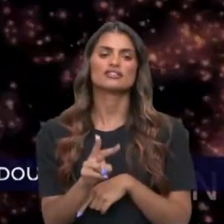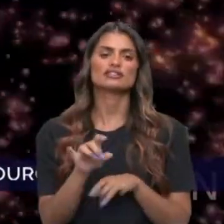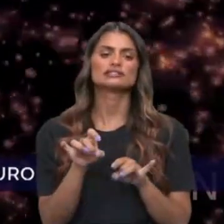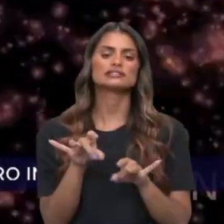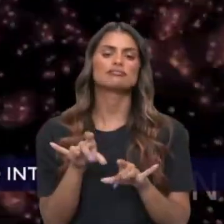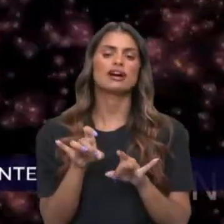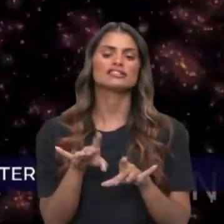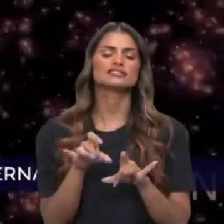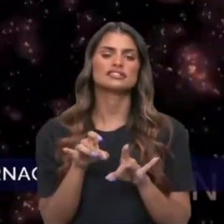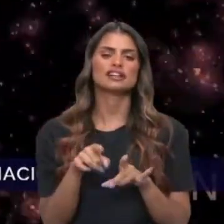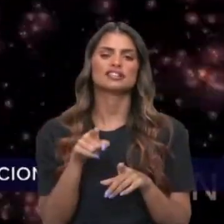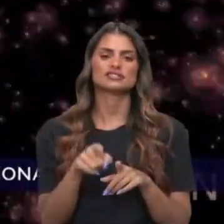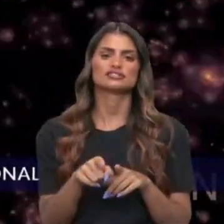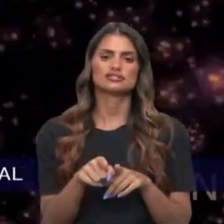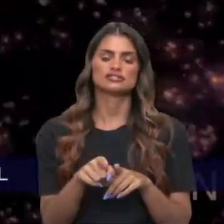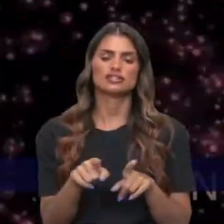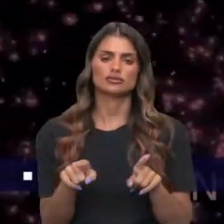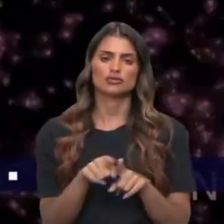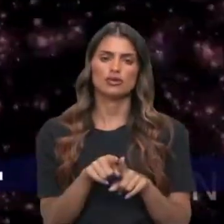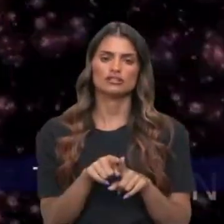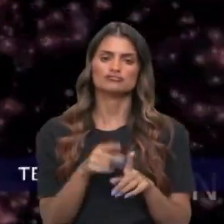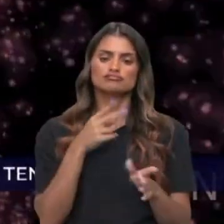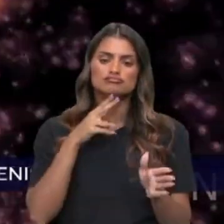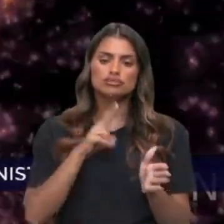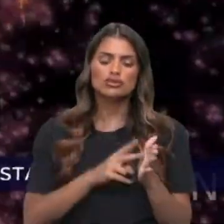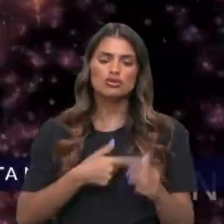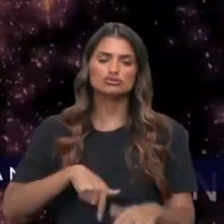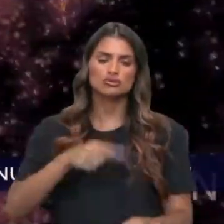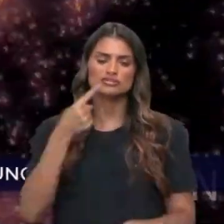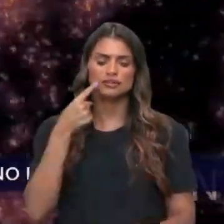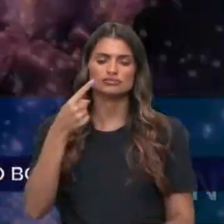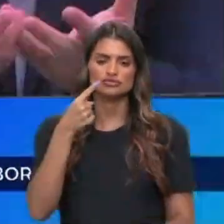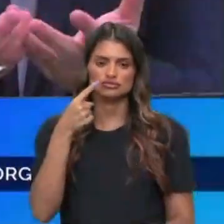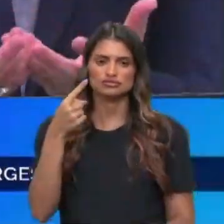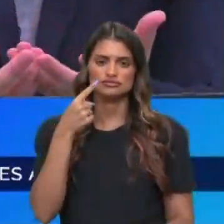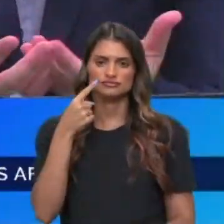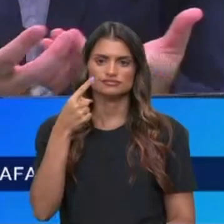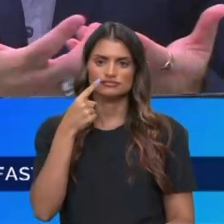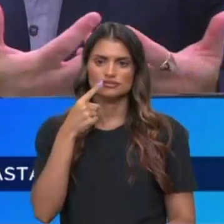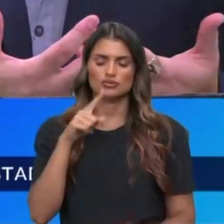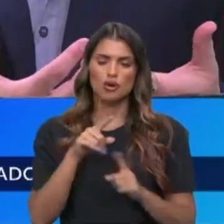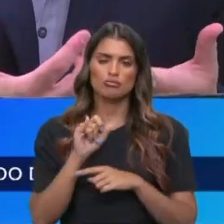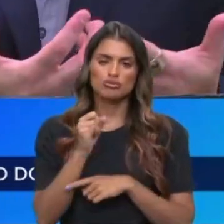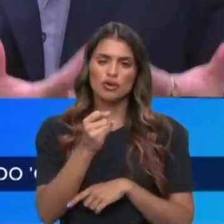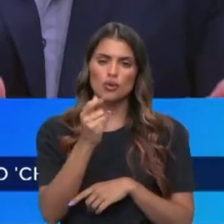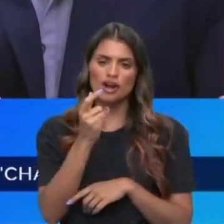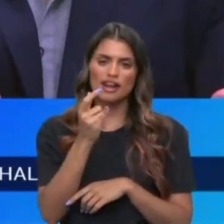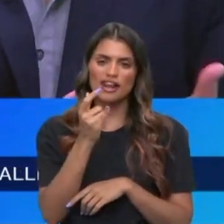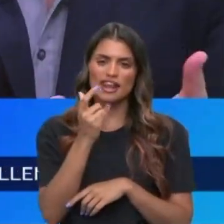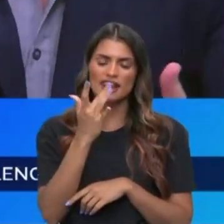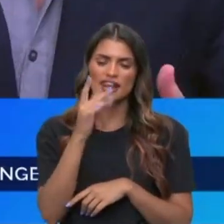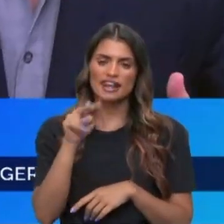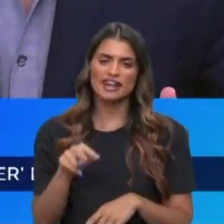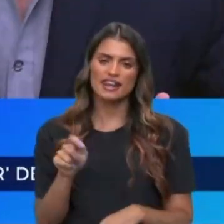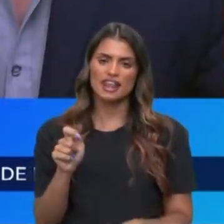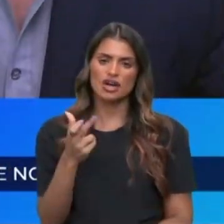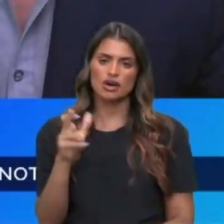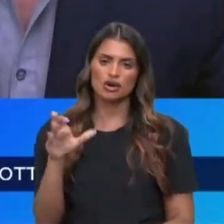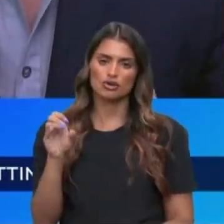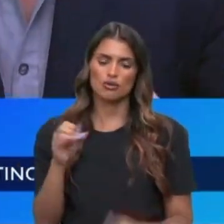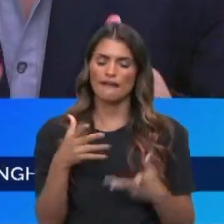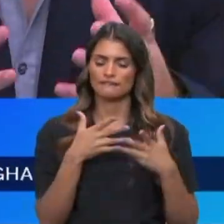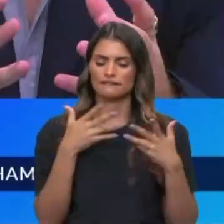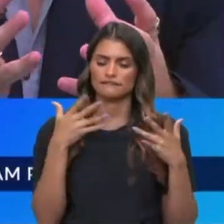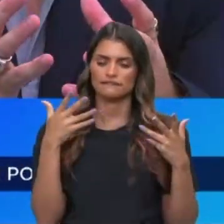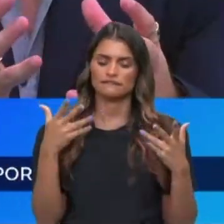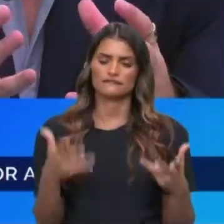farol foi um quasar, um dos mais maciços que nós conhecemos no universo. Quasar é um buraco negro no coração de uma galáxia, gigantesco,